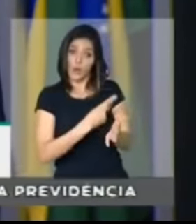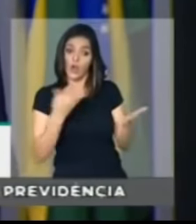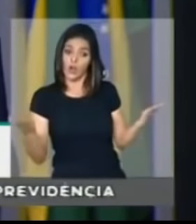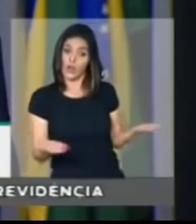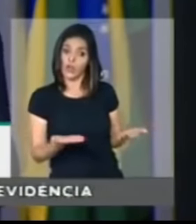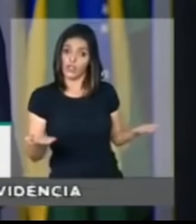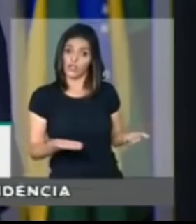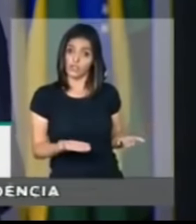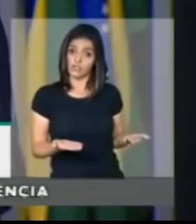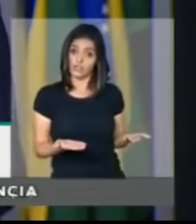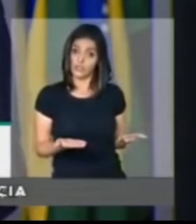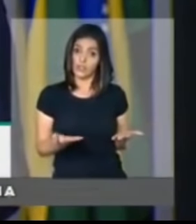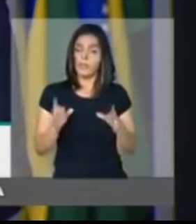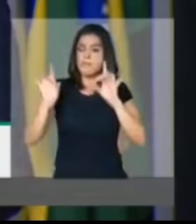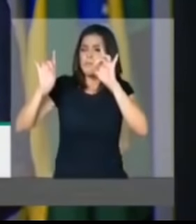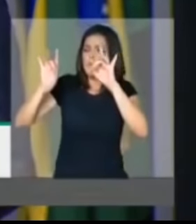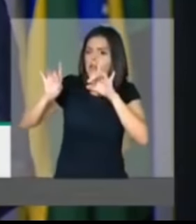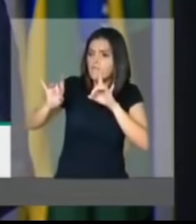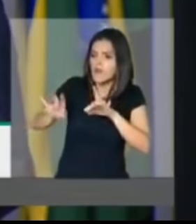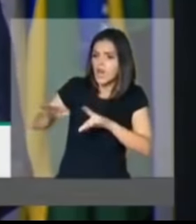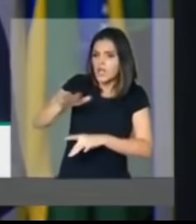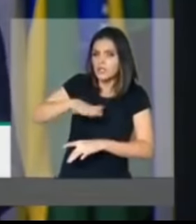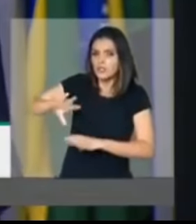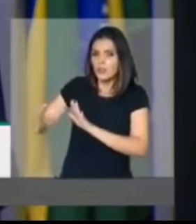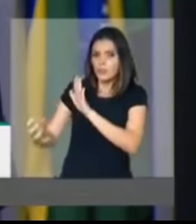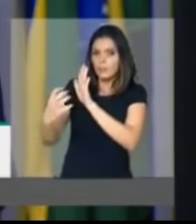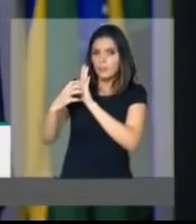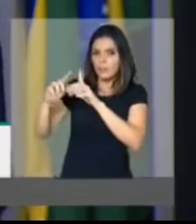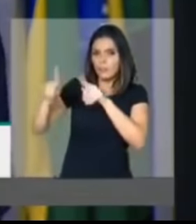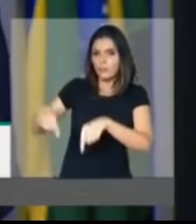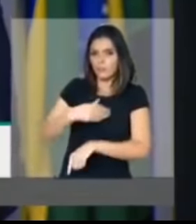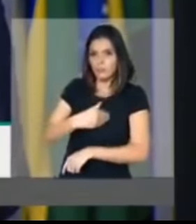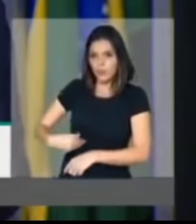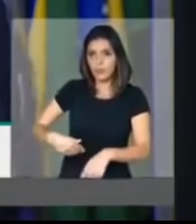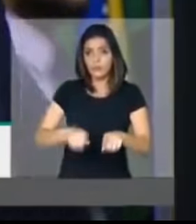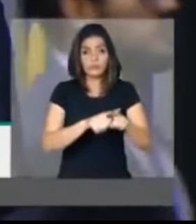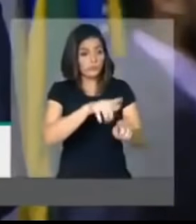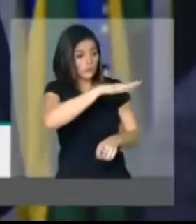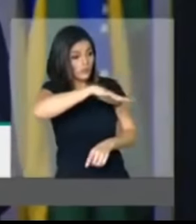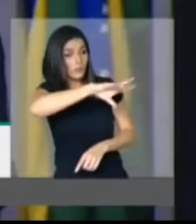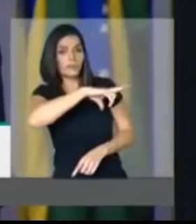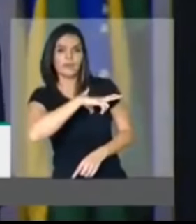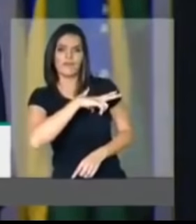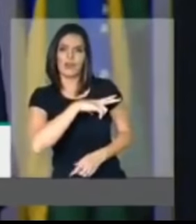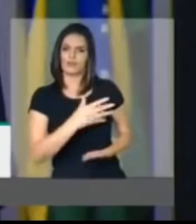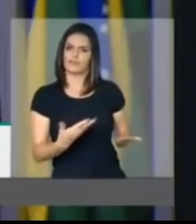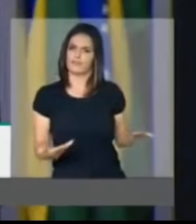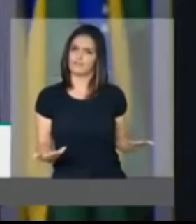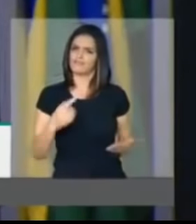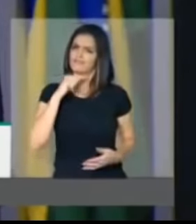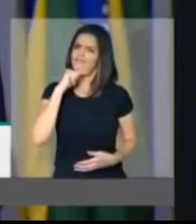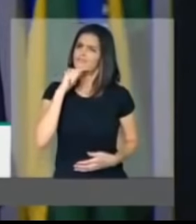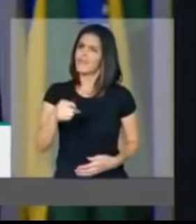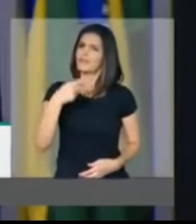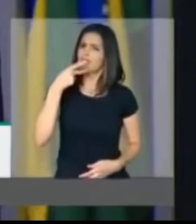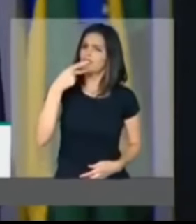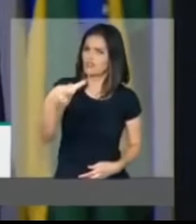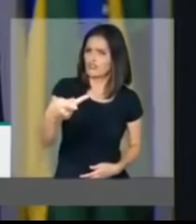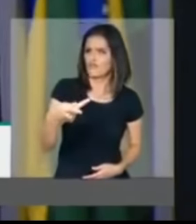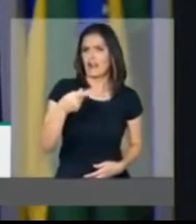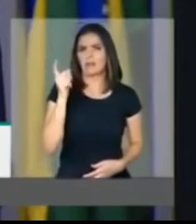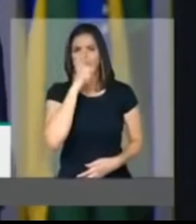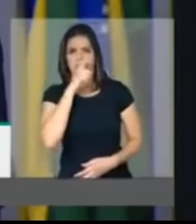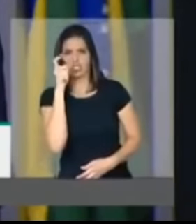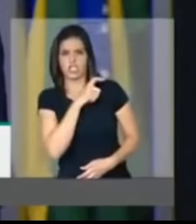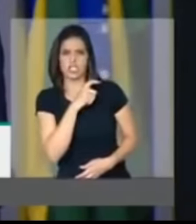hoje. Privilégio tanto no setor público como no setor privado. Ninguém aqui vai mentir, ser demagógico,